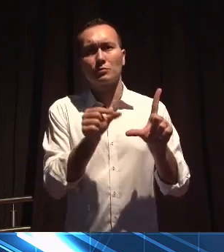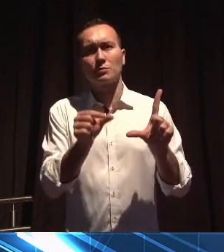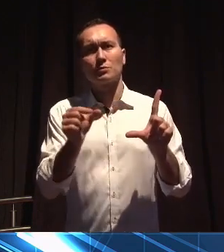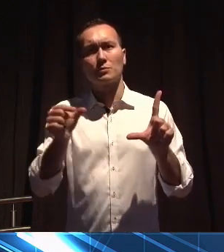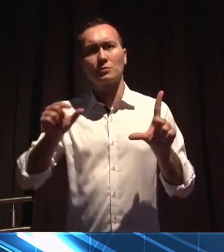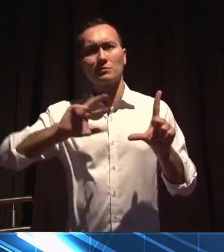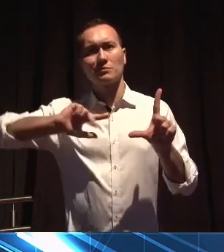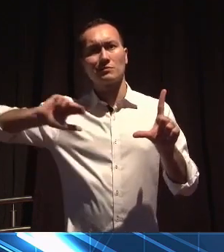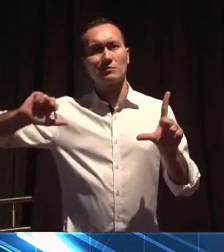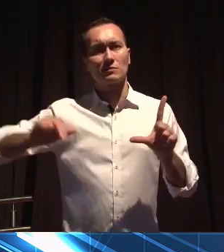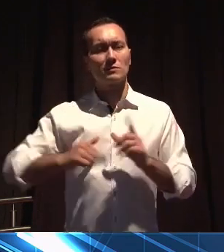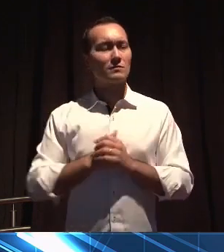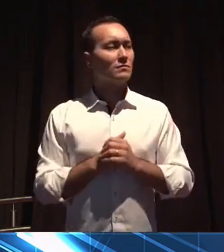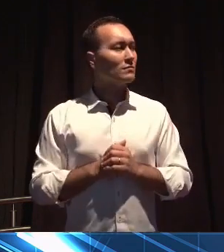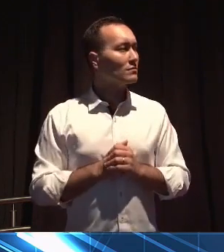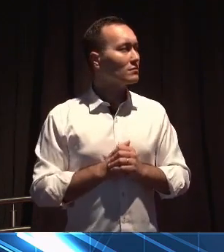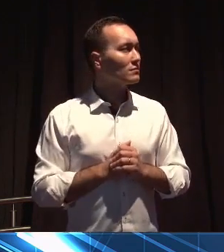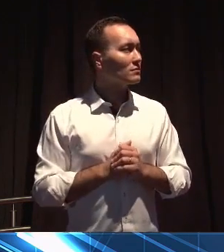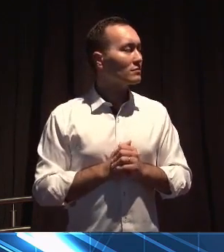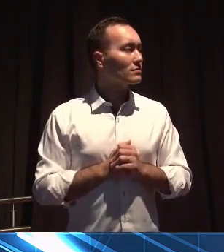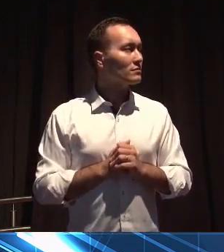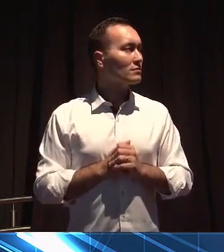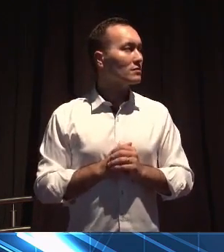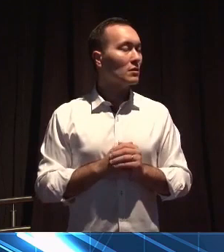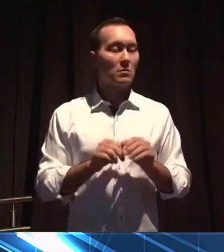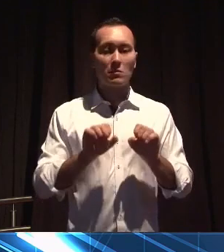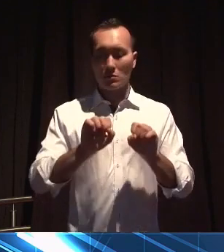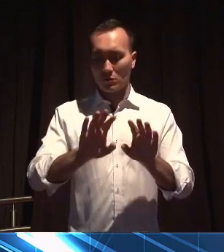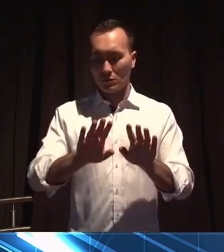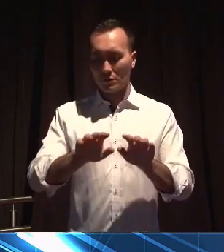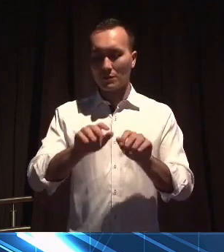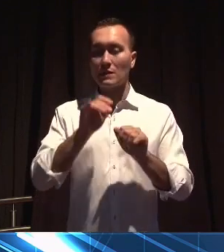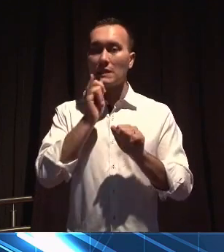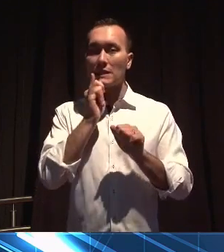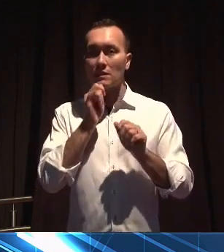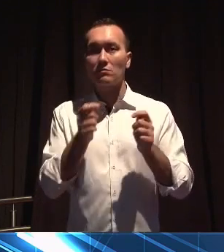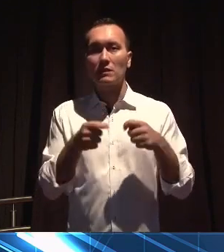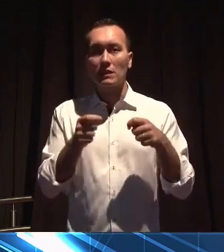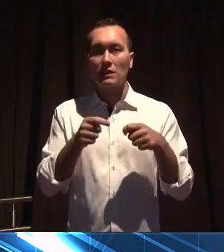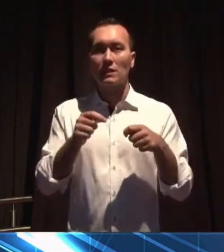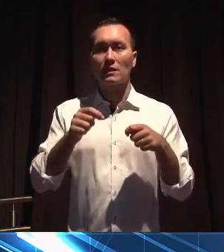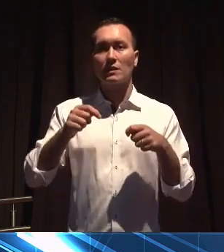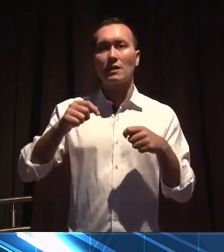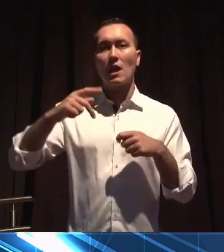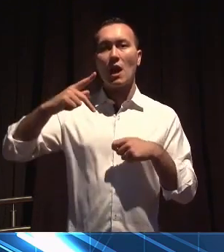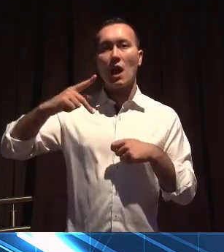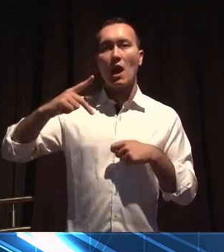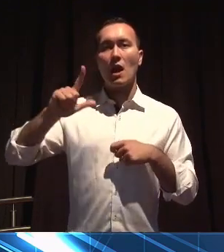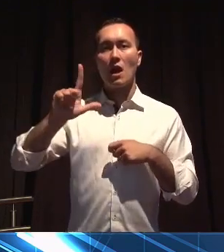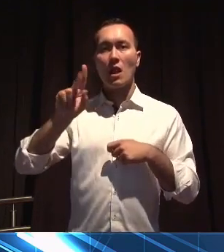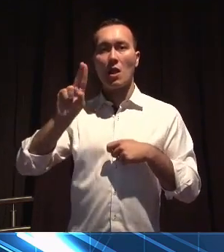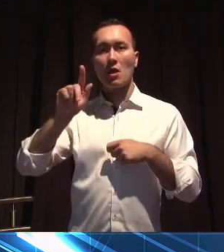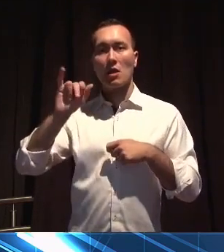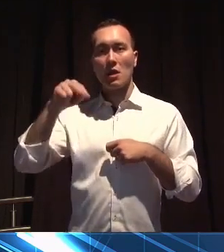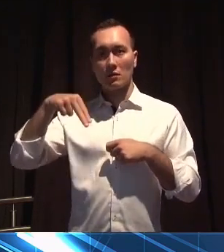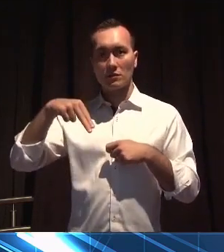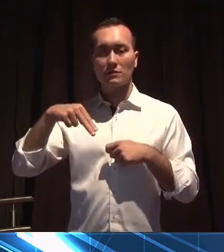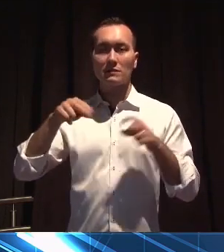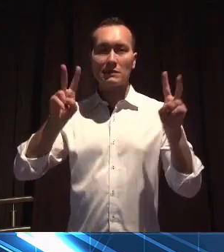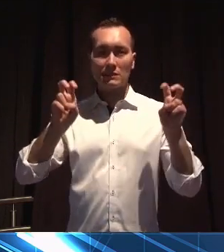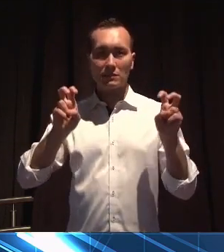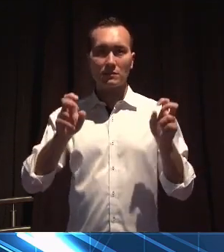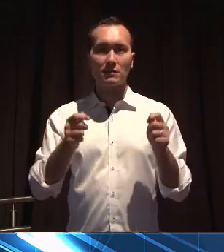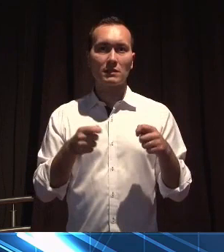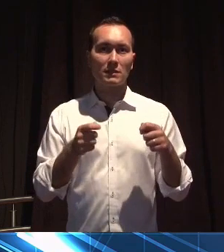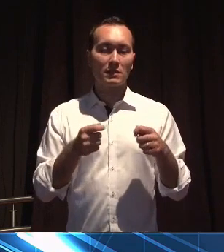eu poderia ter um plugin de tema que ele muda o estilo do PDF gerado Beleza então